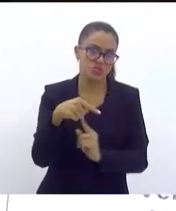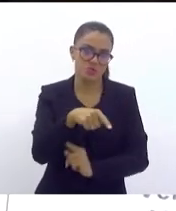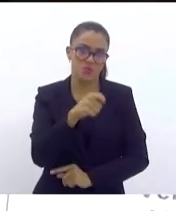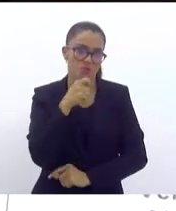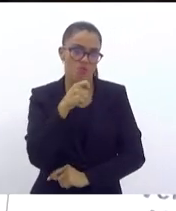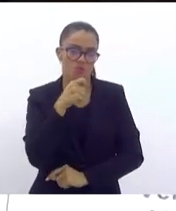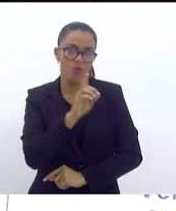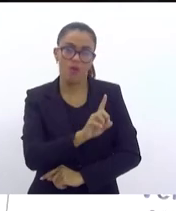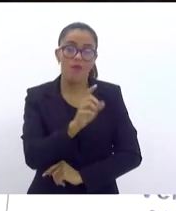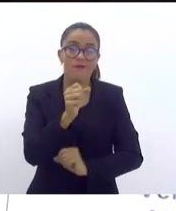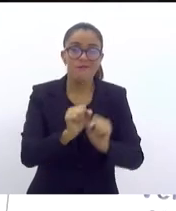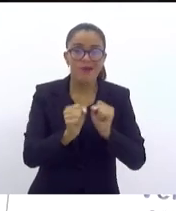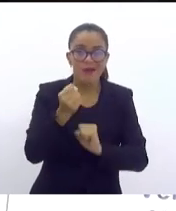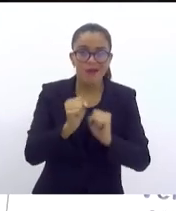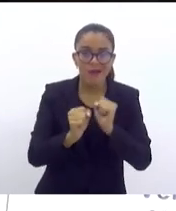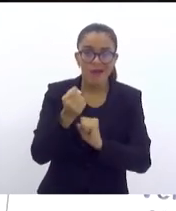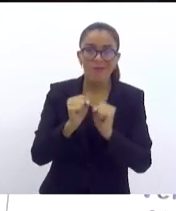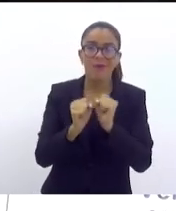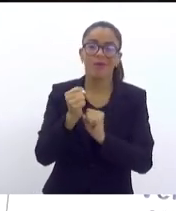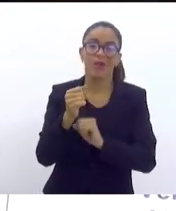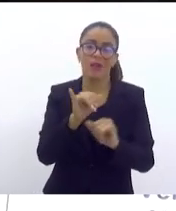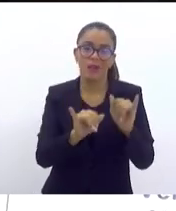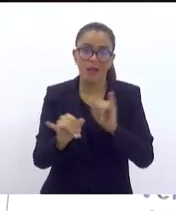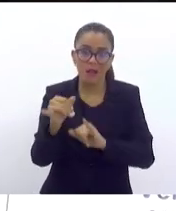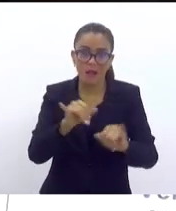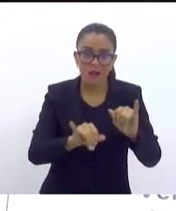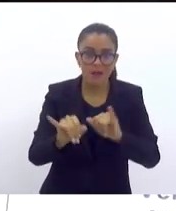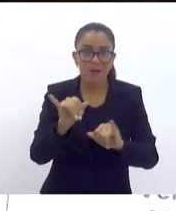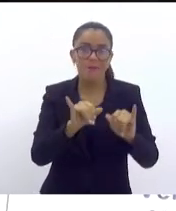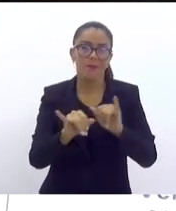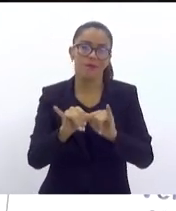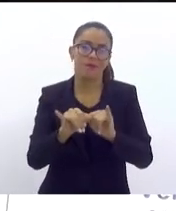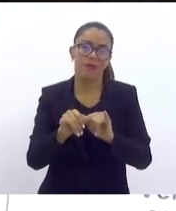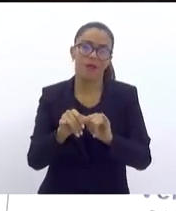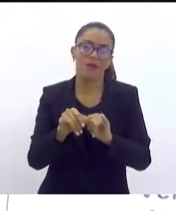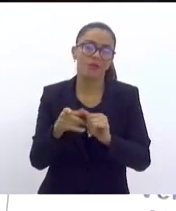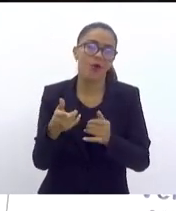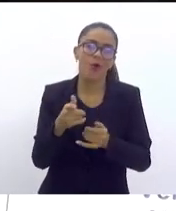eles são praticadas em laboratórios artesanais